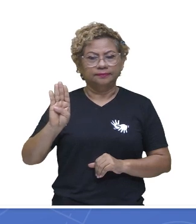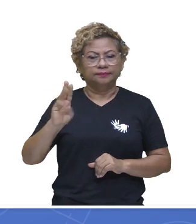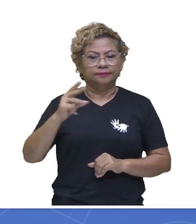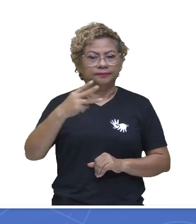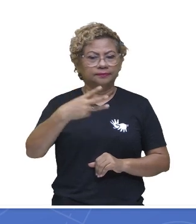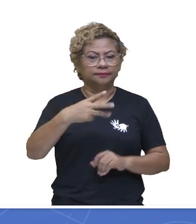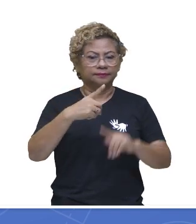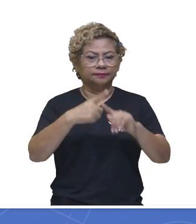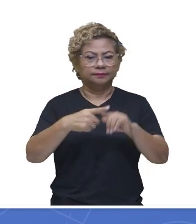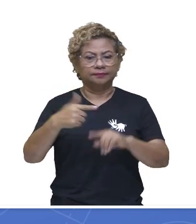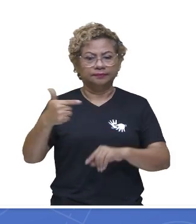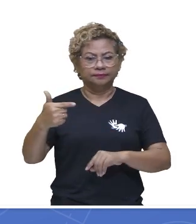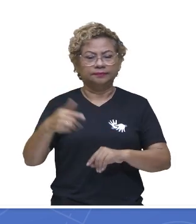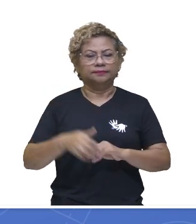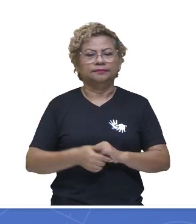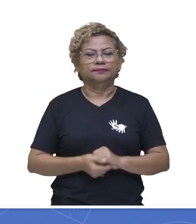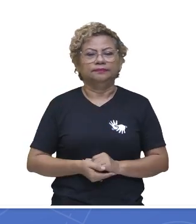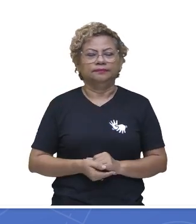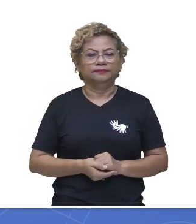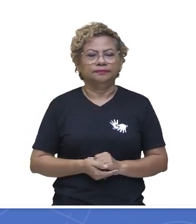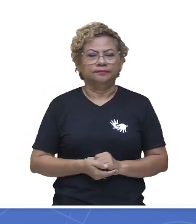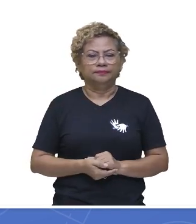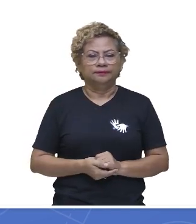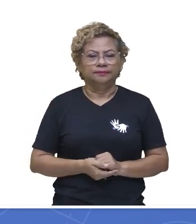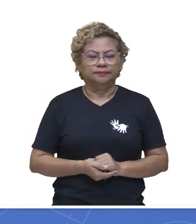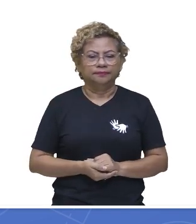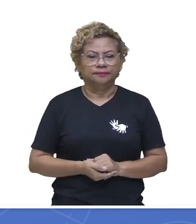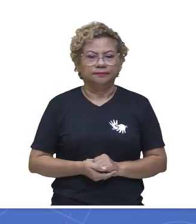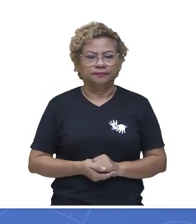ó, 3 por 2.